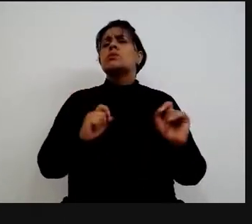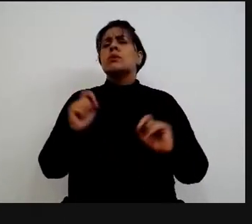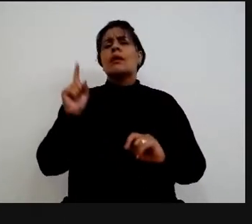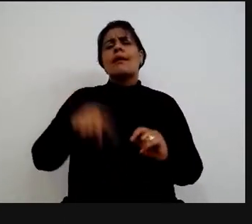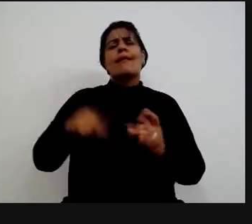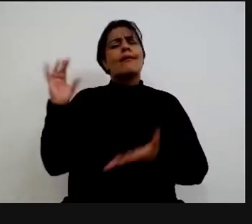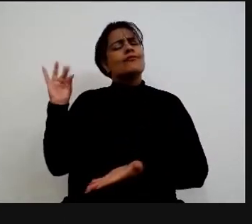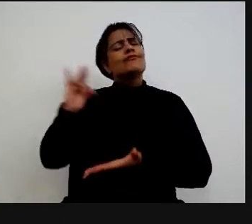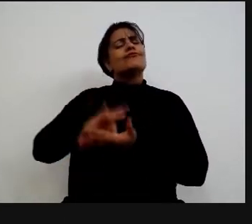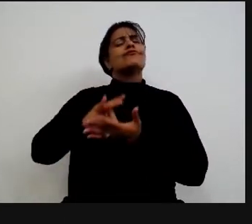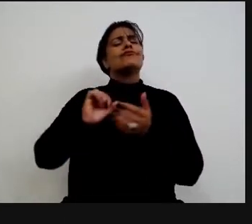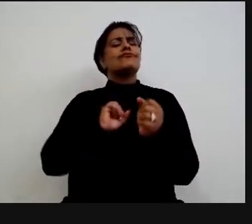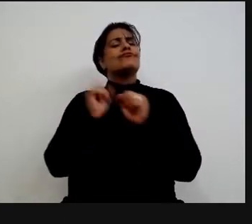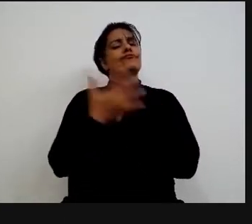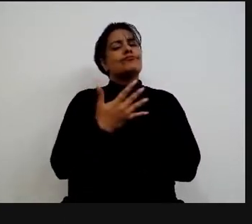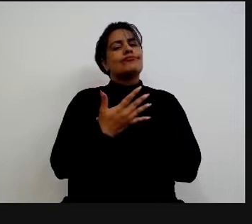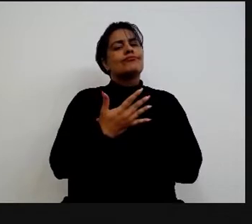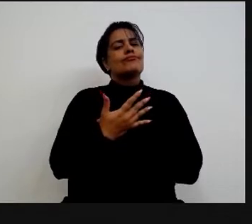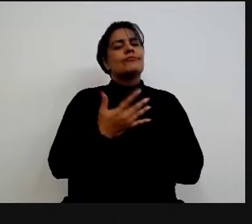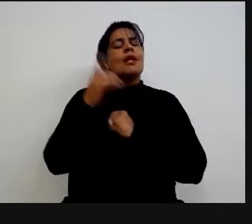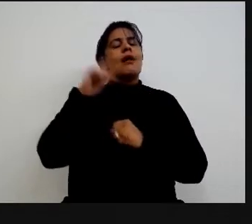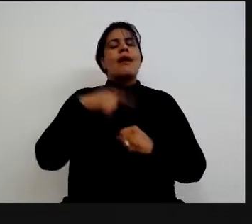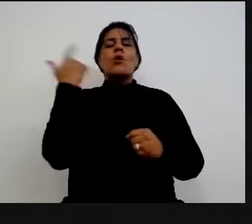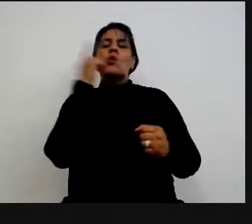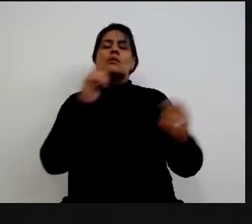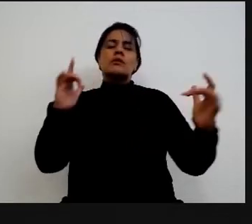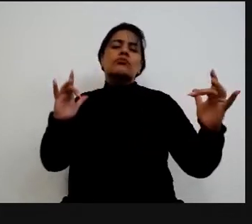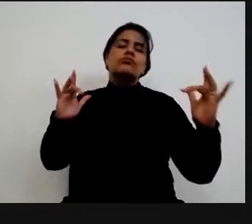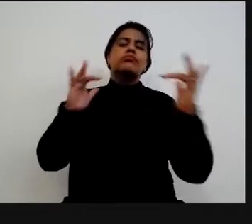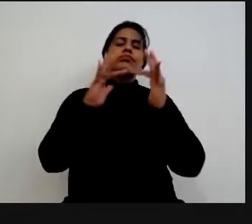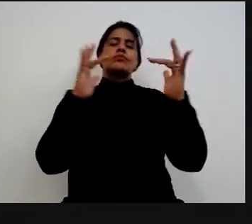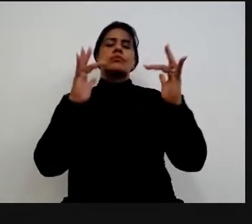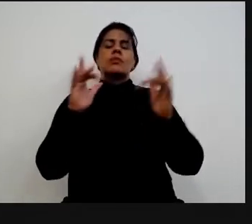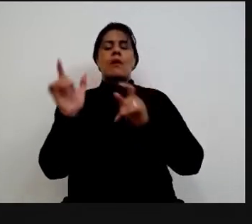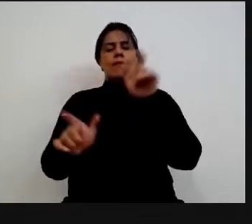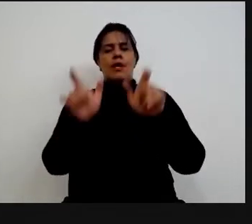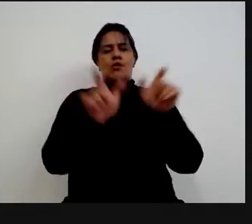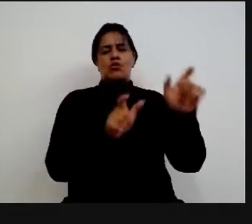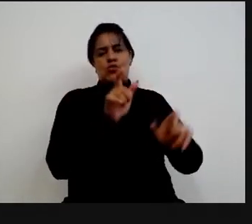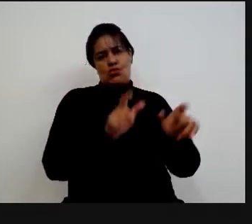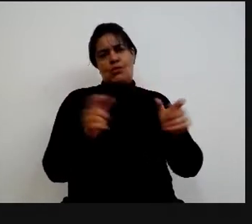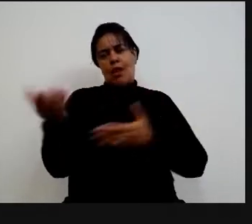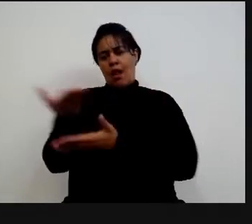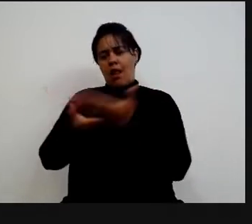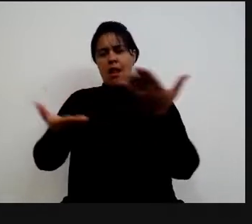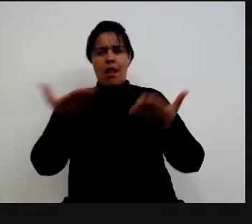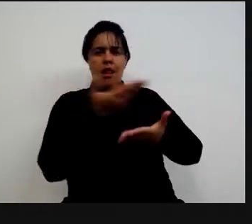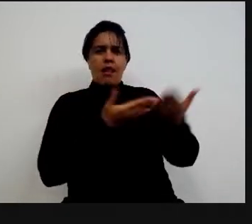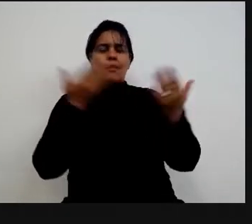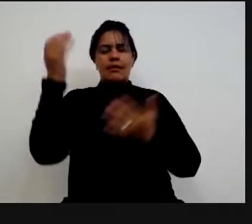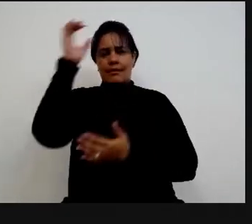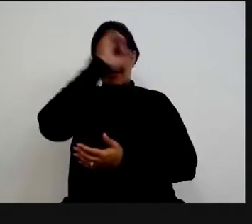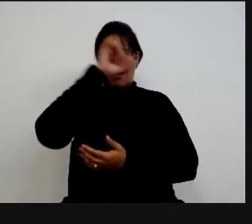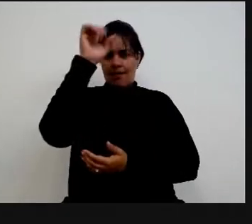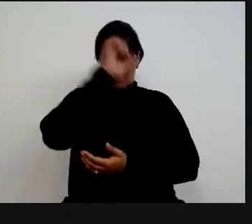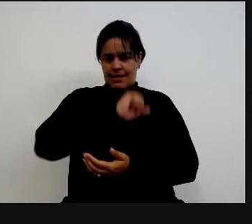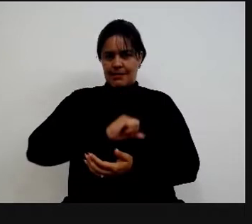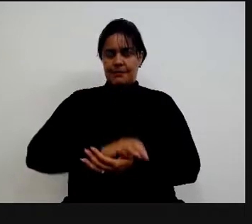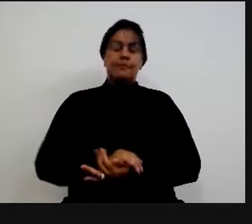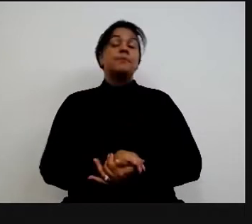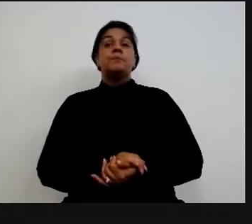pandemia, pós-pandemia, para a gente colocar as pessoas conectadas na interação do aprendizado?